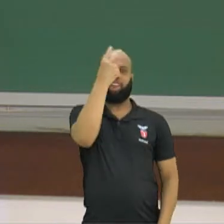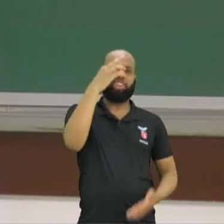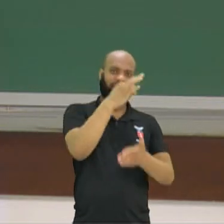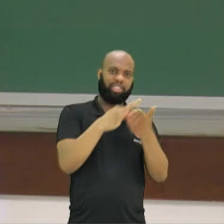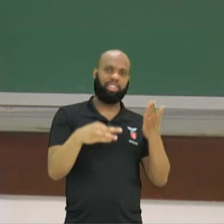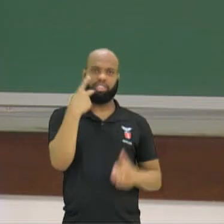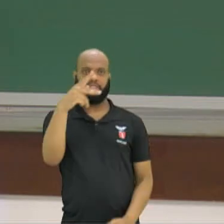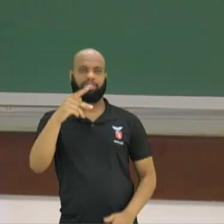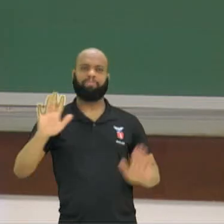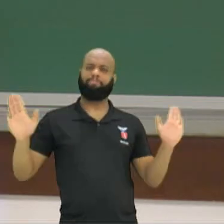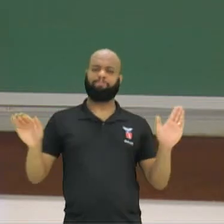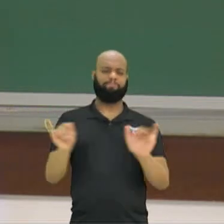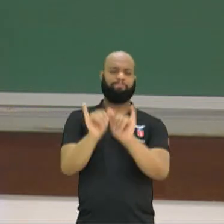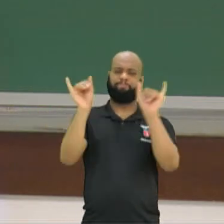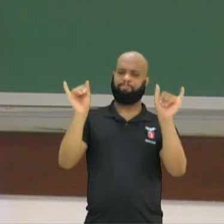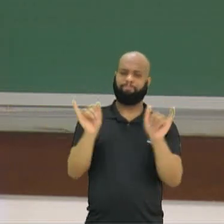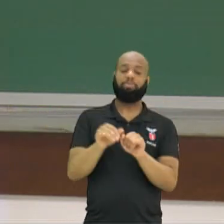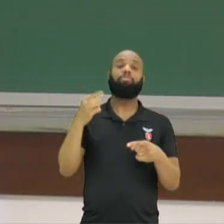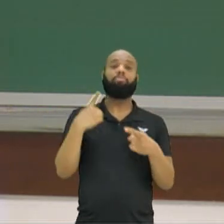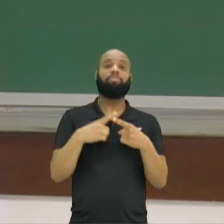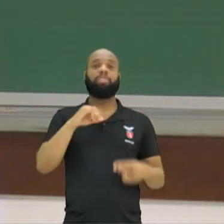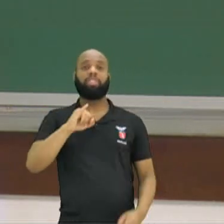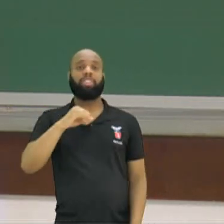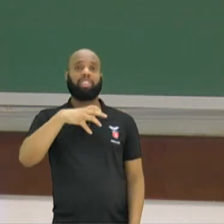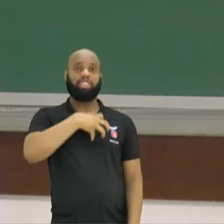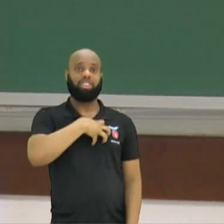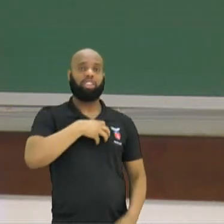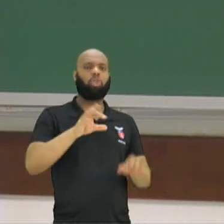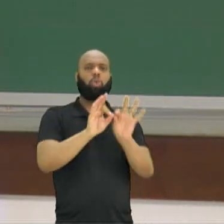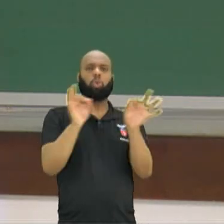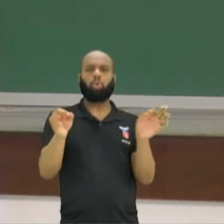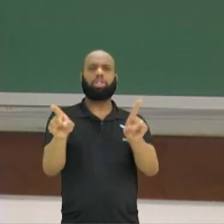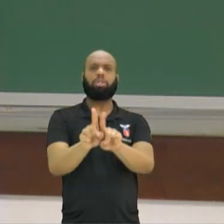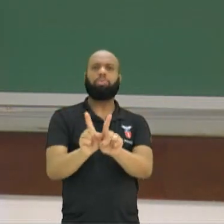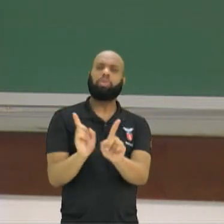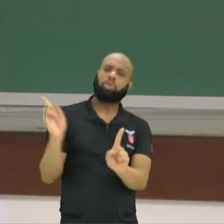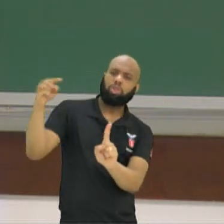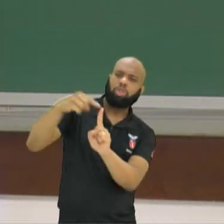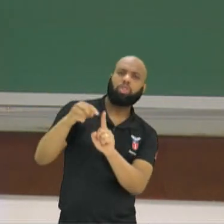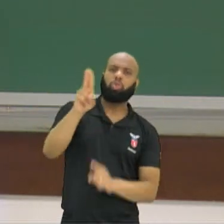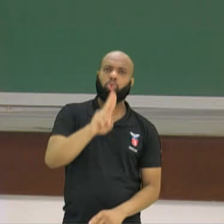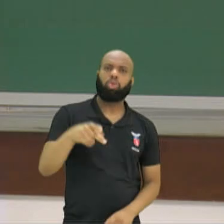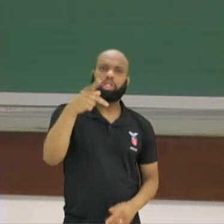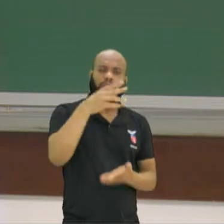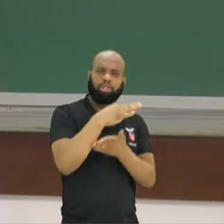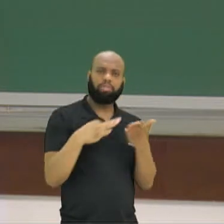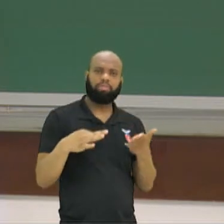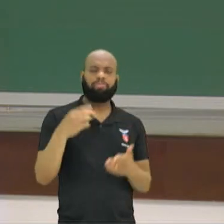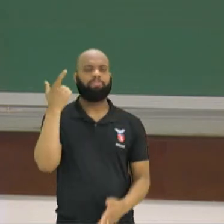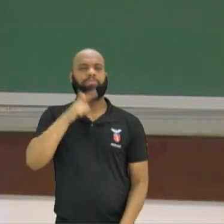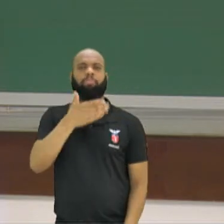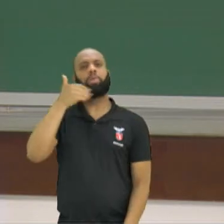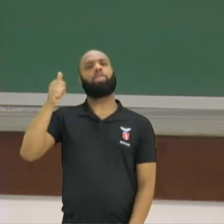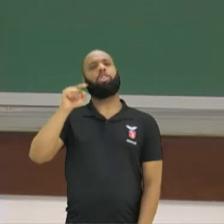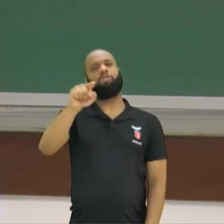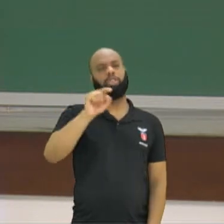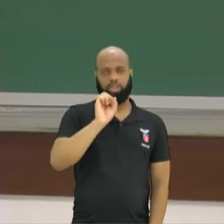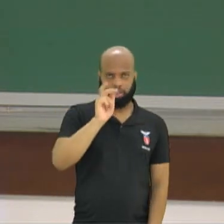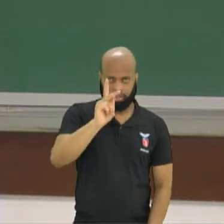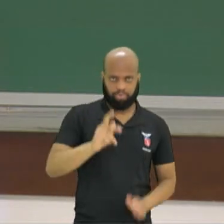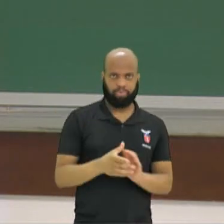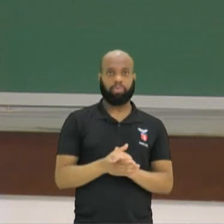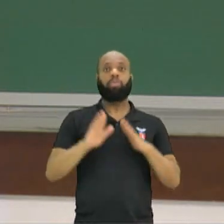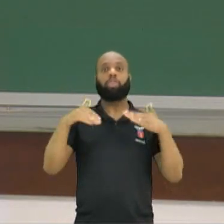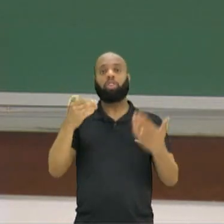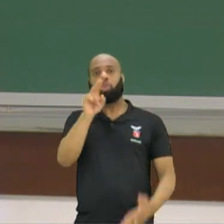texto de vocês. Bobagem. Galera, quanto mais simples e objetivo vocês forem no texto, muito melhor para vocês, beleza?